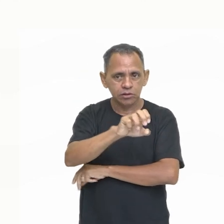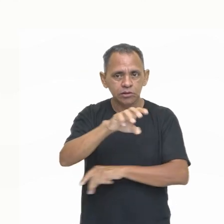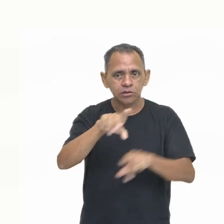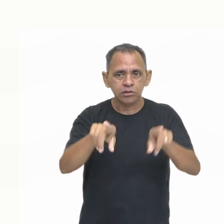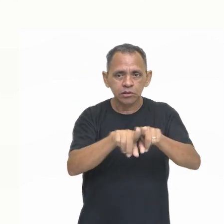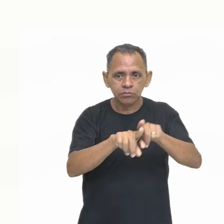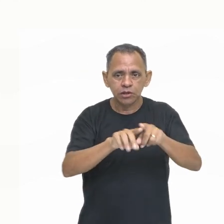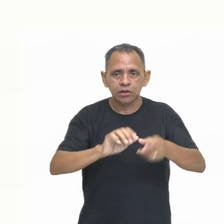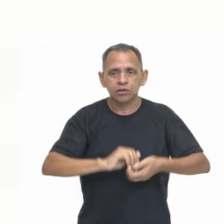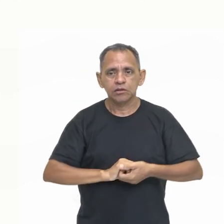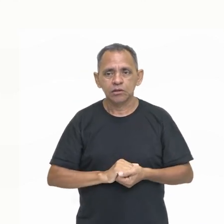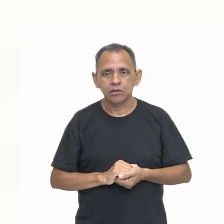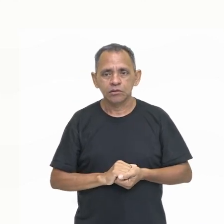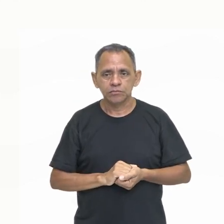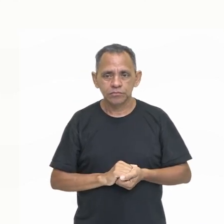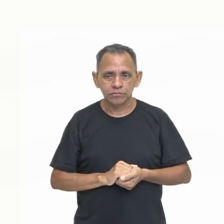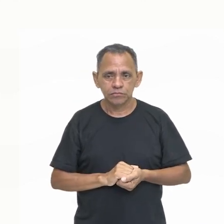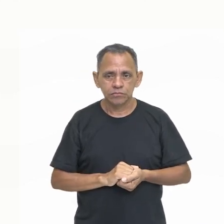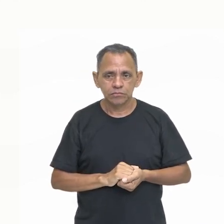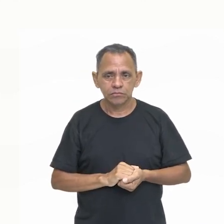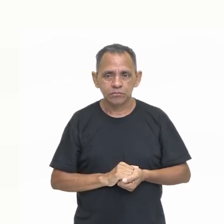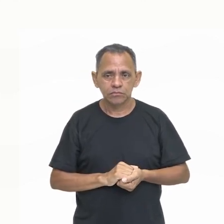do laboratório, que